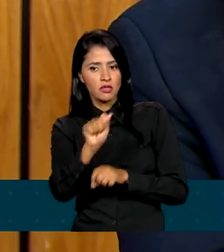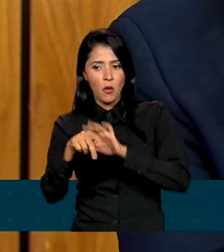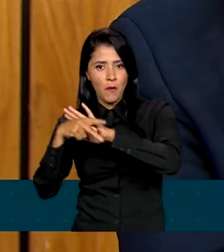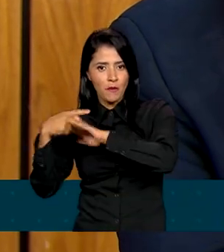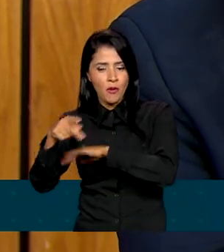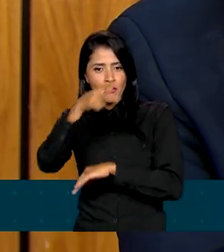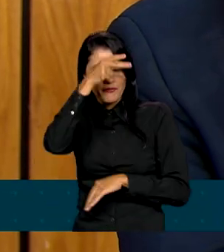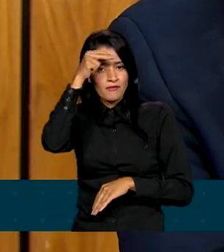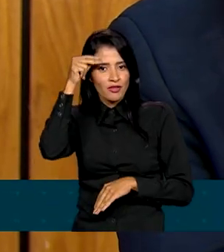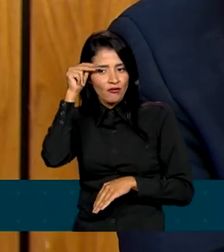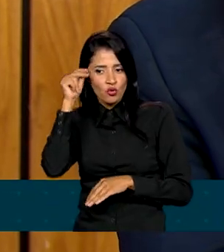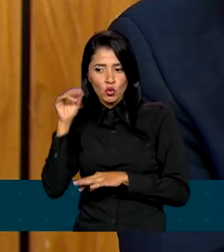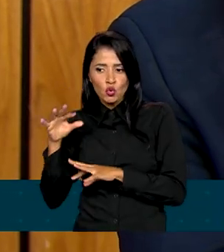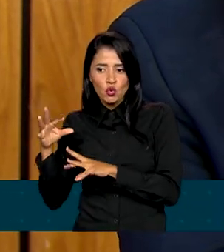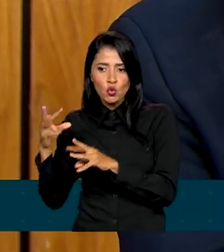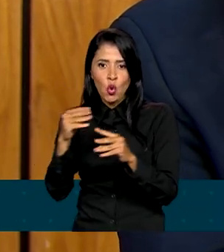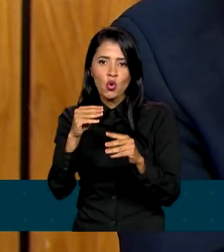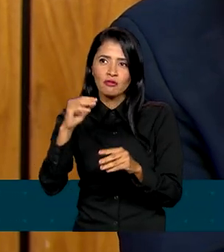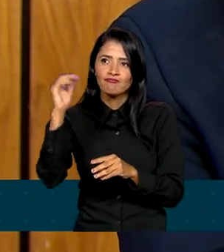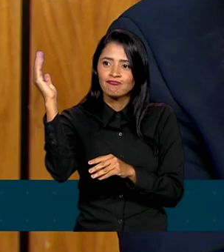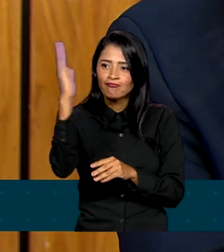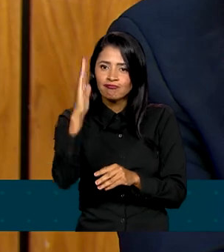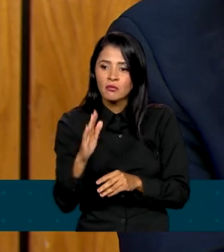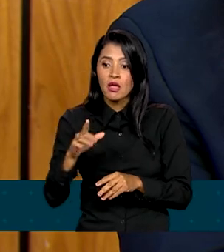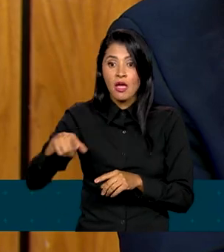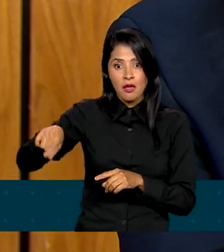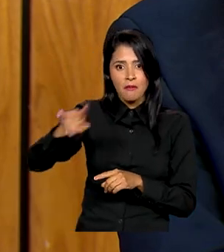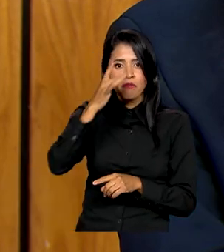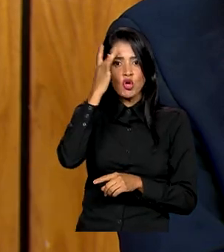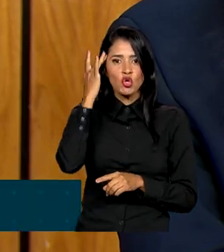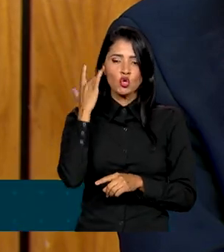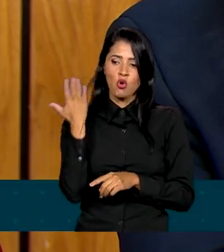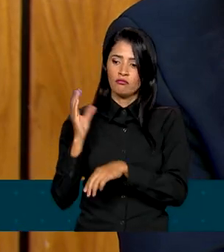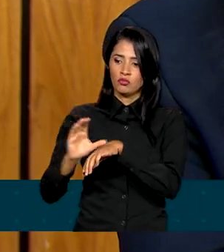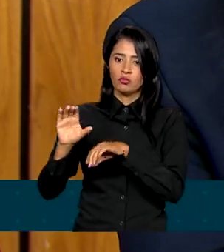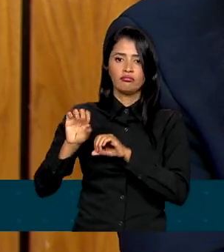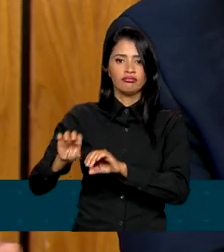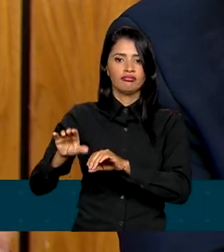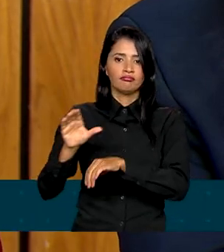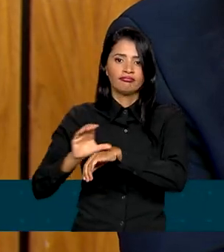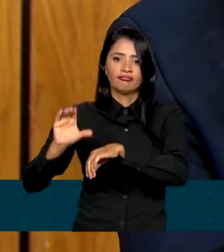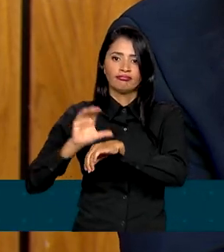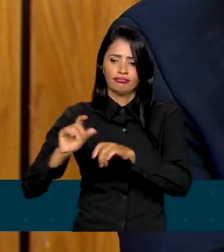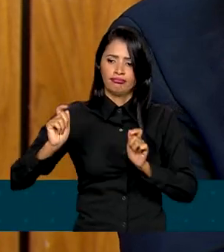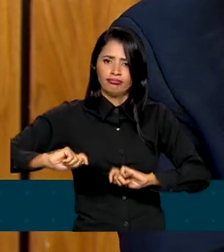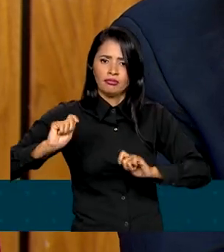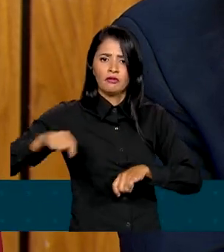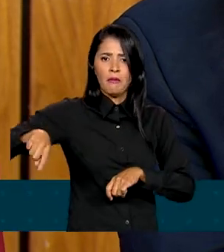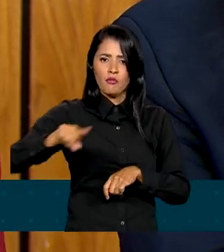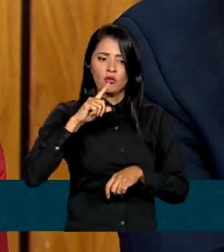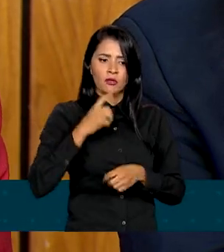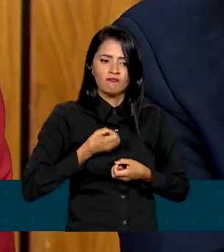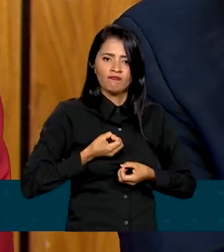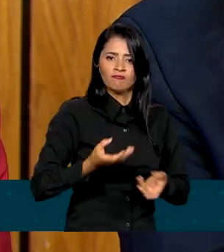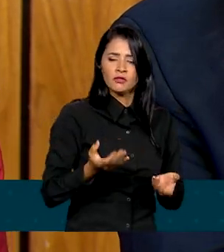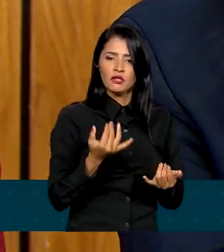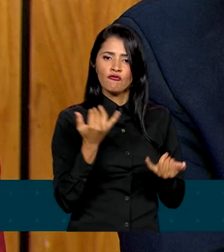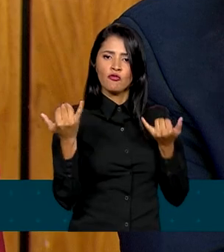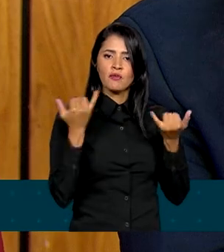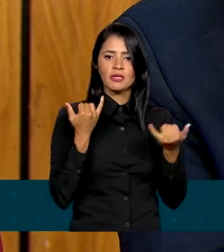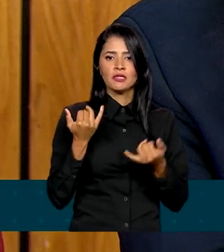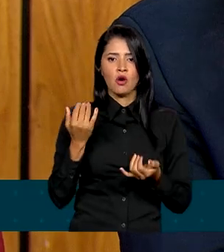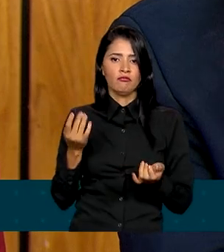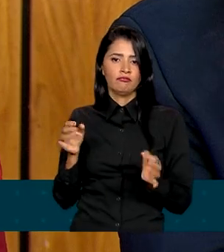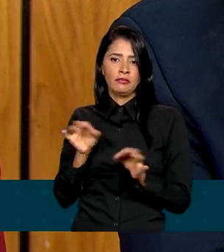prefeituras no Brasil, onde essas pessoas serão capacitadas e vão poder prover qualquer tipo de informação necessária a cada prefeito